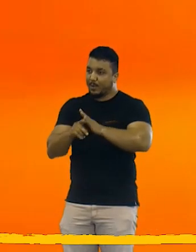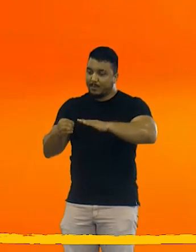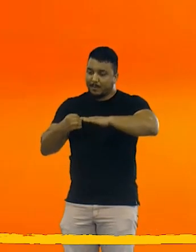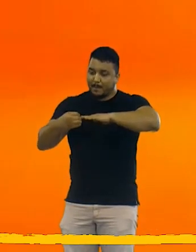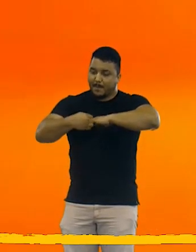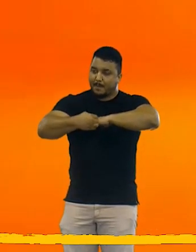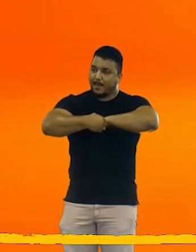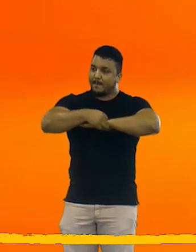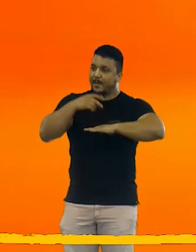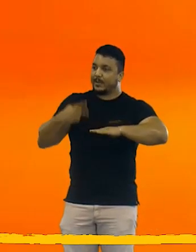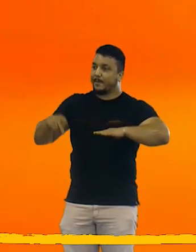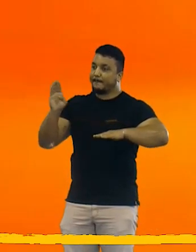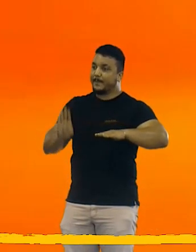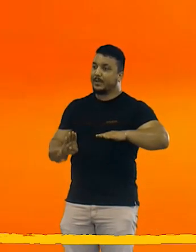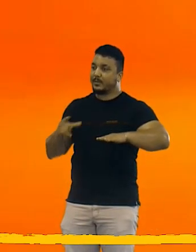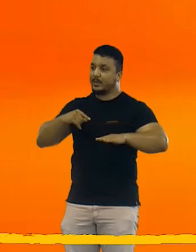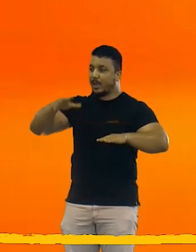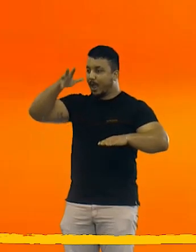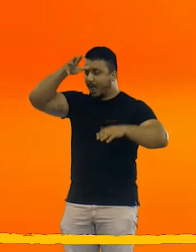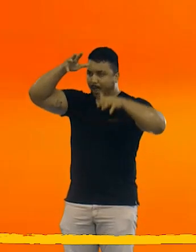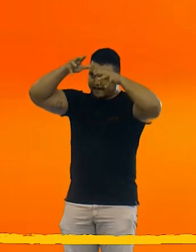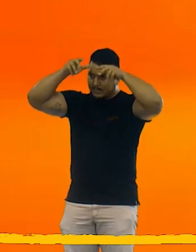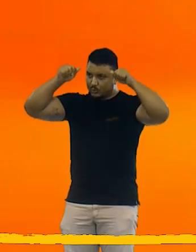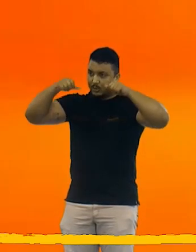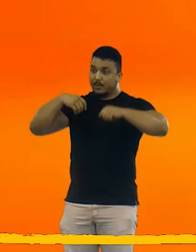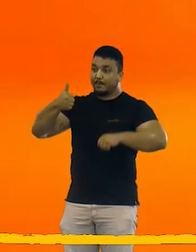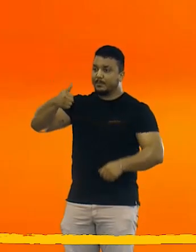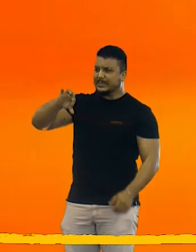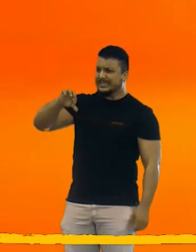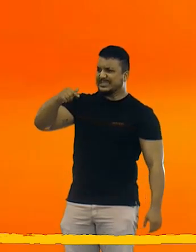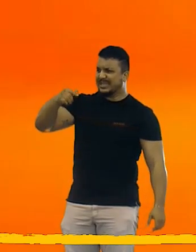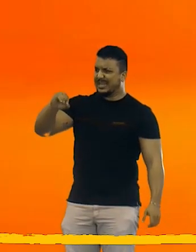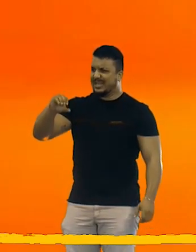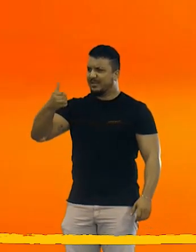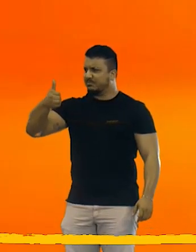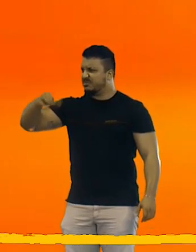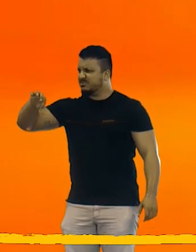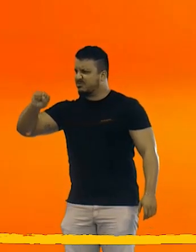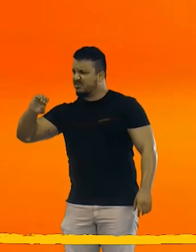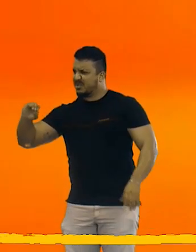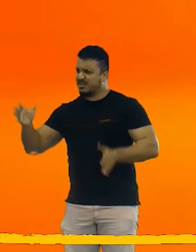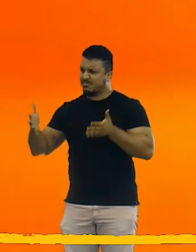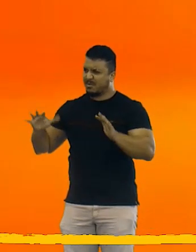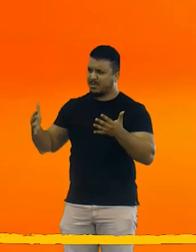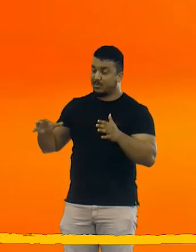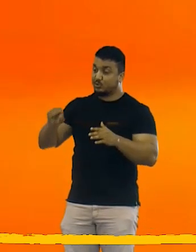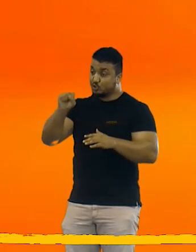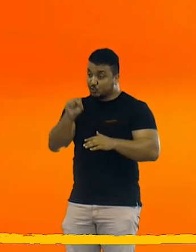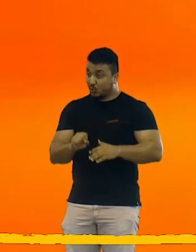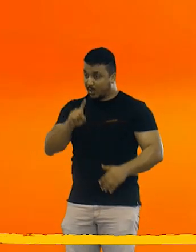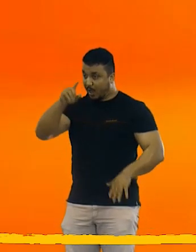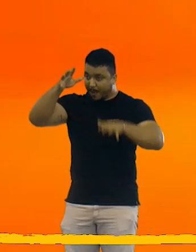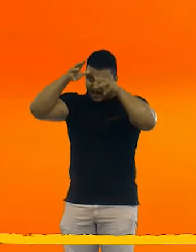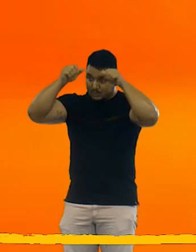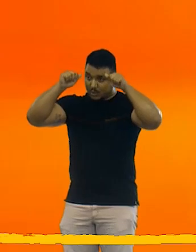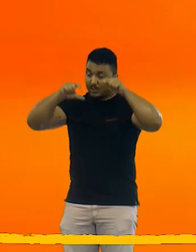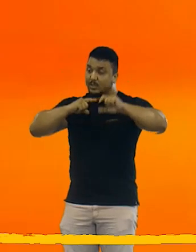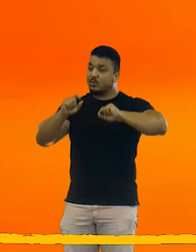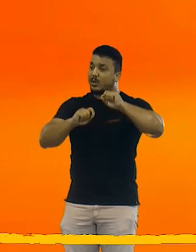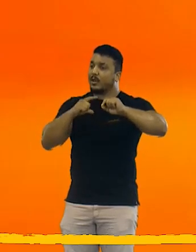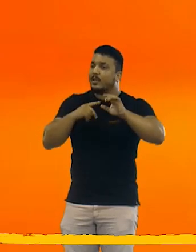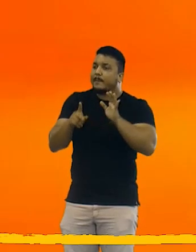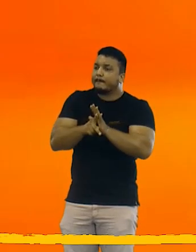Brasil. A fronteira da Amazônia aberta nos anos 70 e 80, região sul da Amazônia, tá? Região